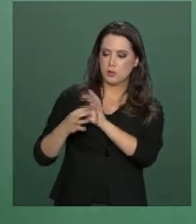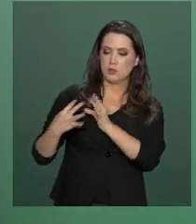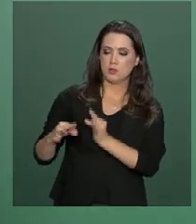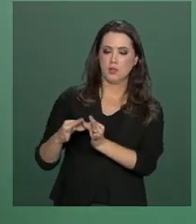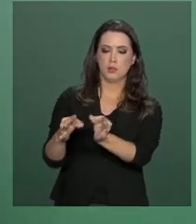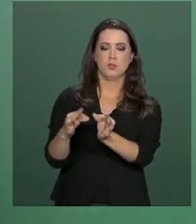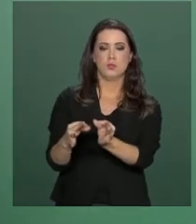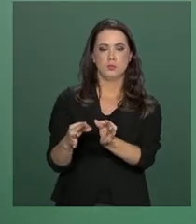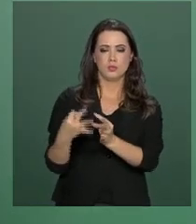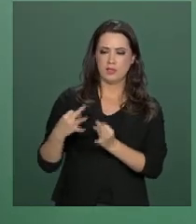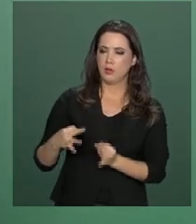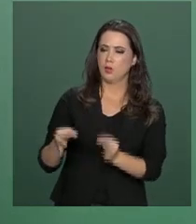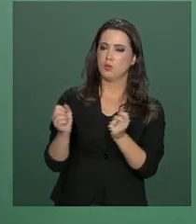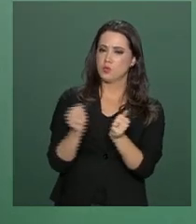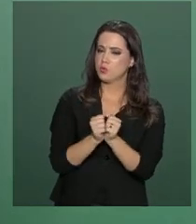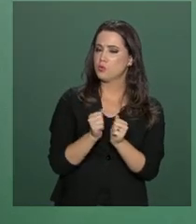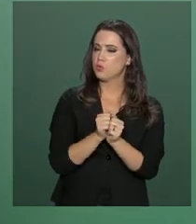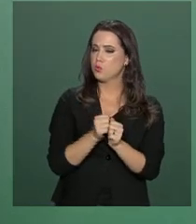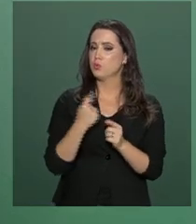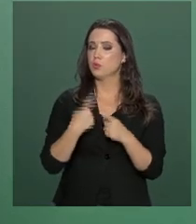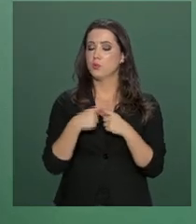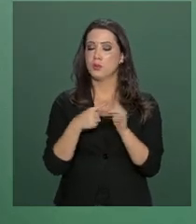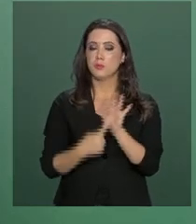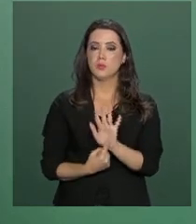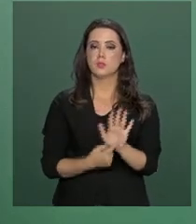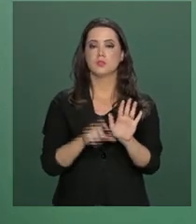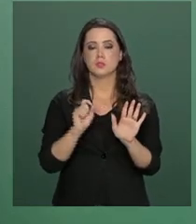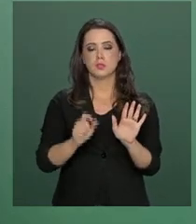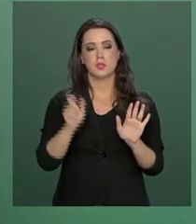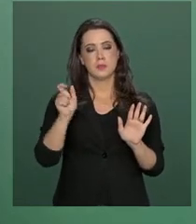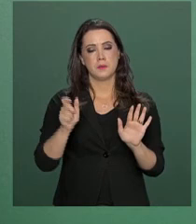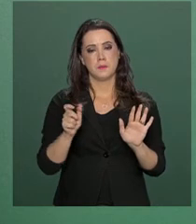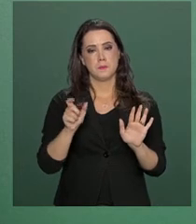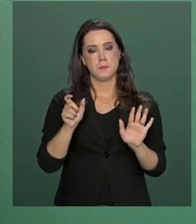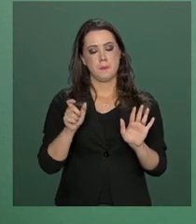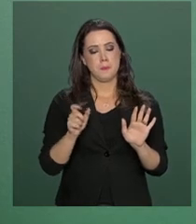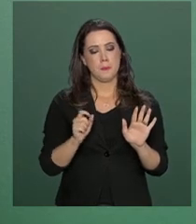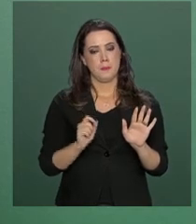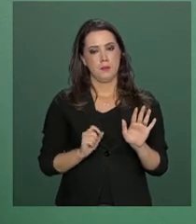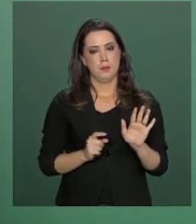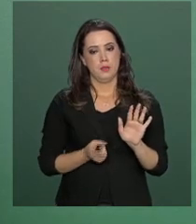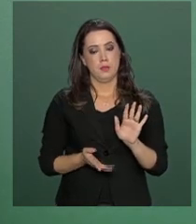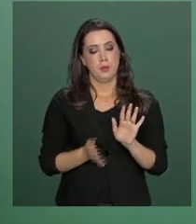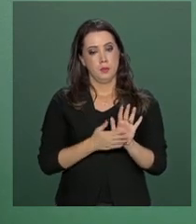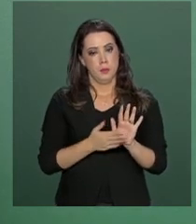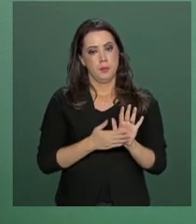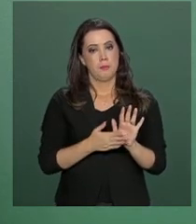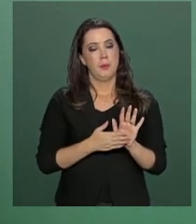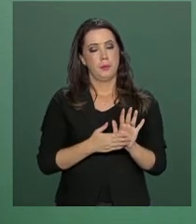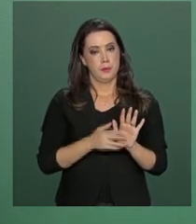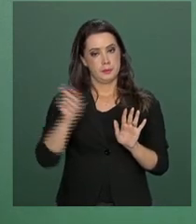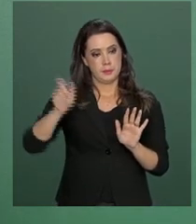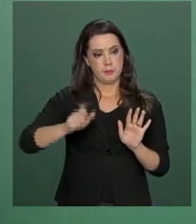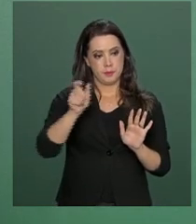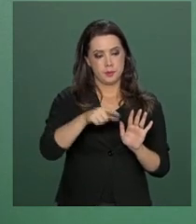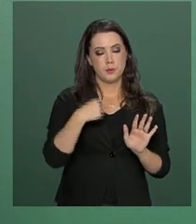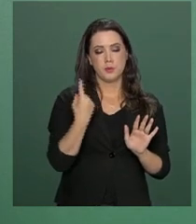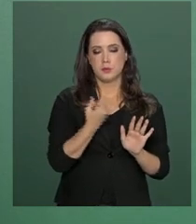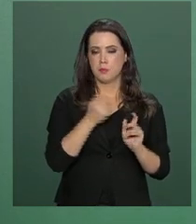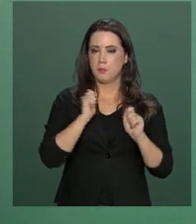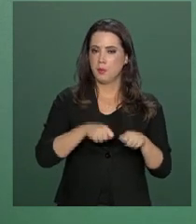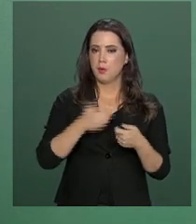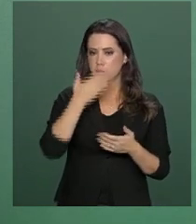especialmente porque isto revela a crença né a a a credibilidade que o nosso